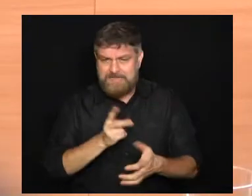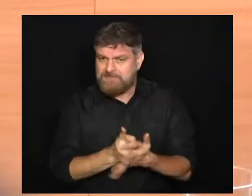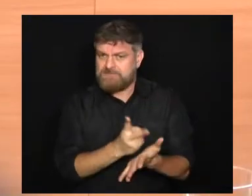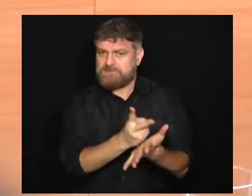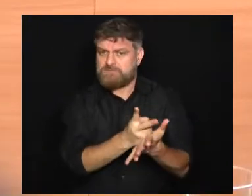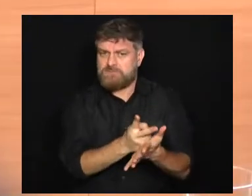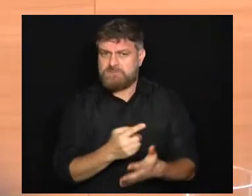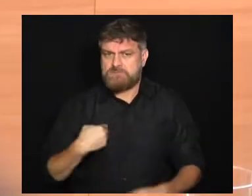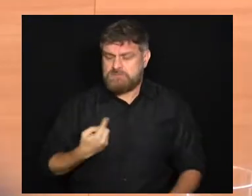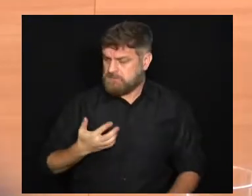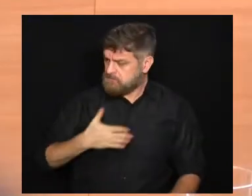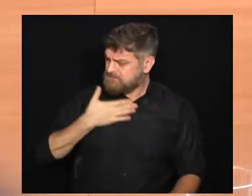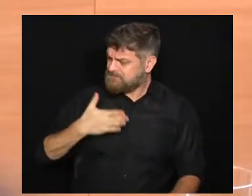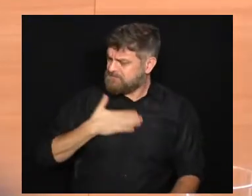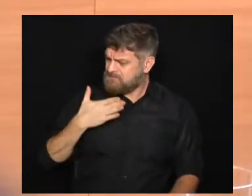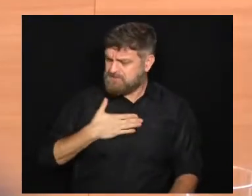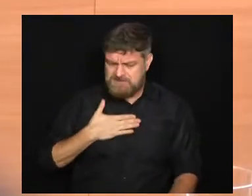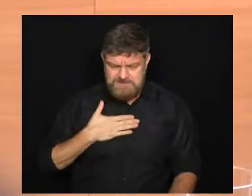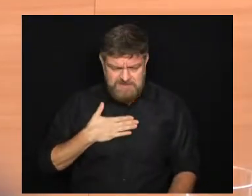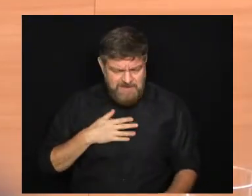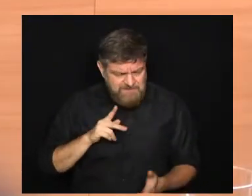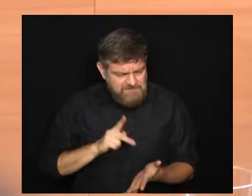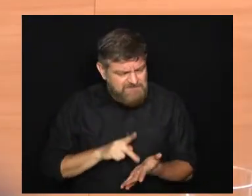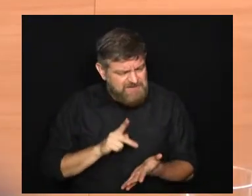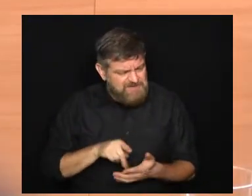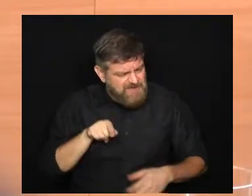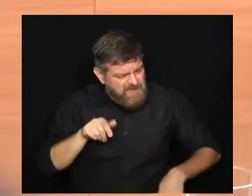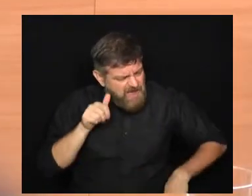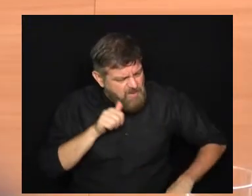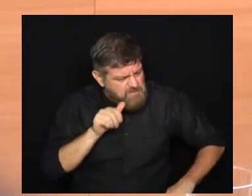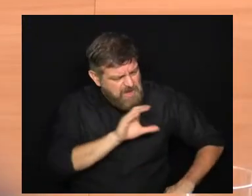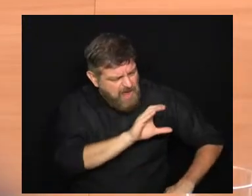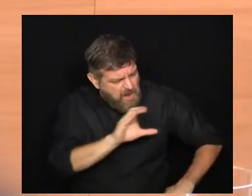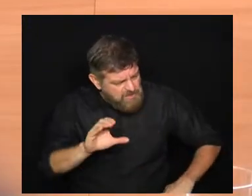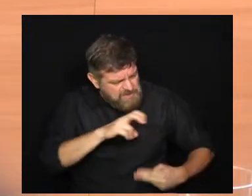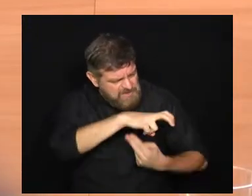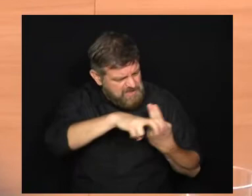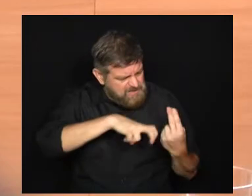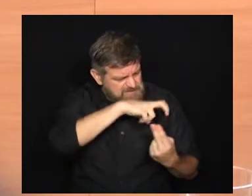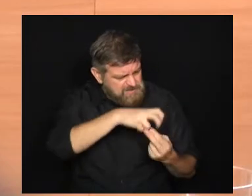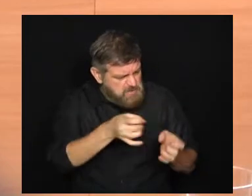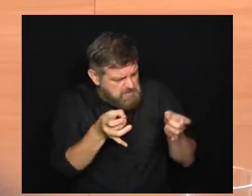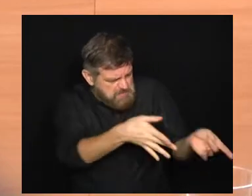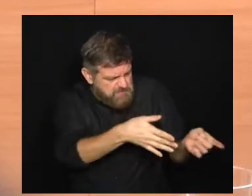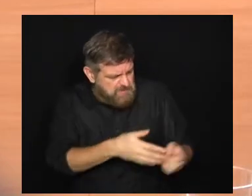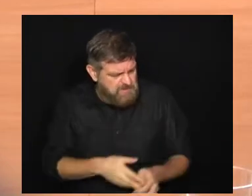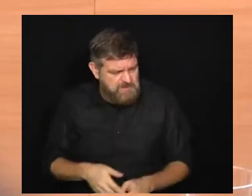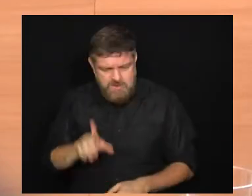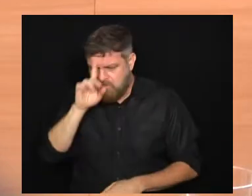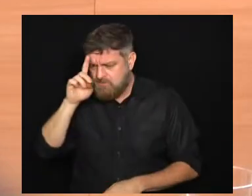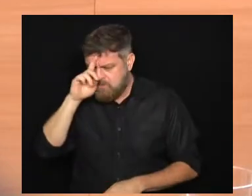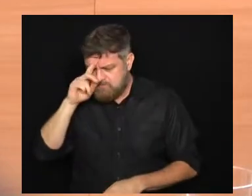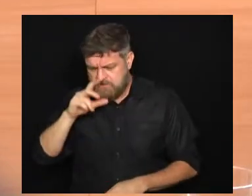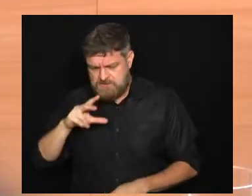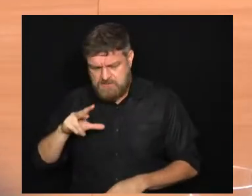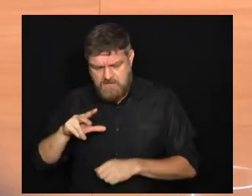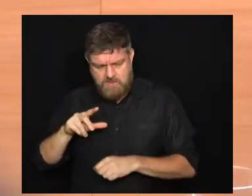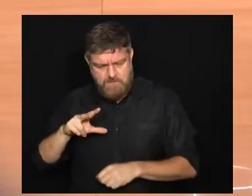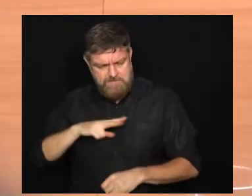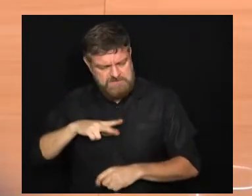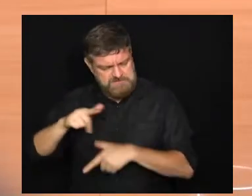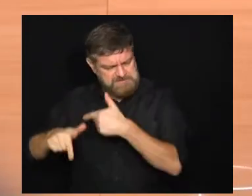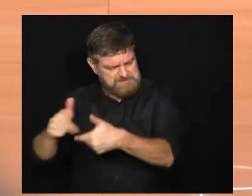Então, nos causou surpresa quando apareceu a denúncia. Então, o processo apuratório da denúncia já teve início, já